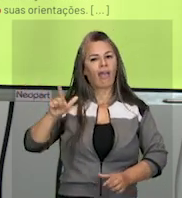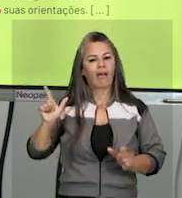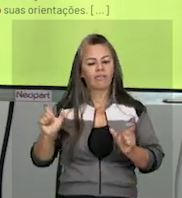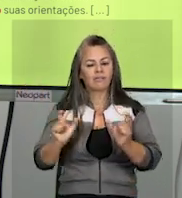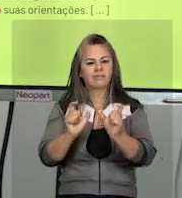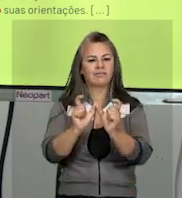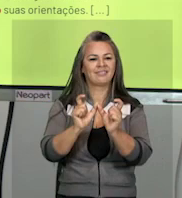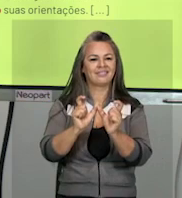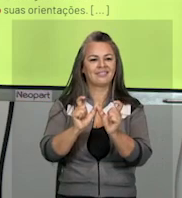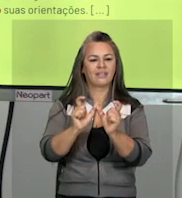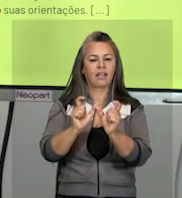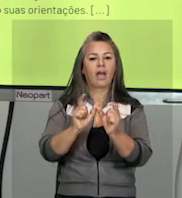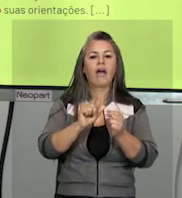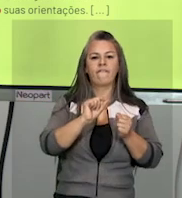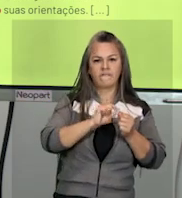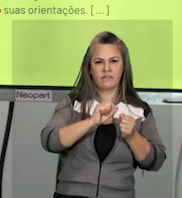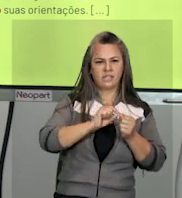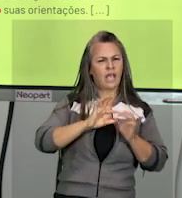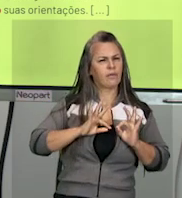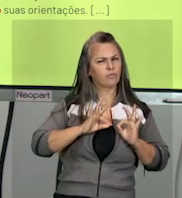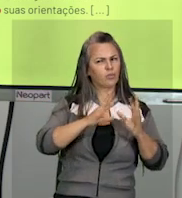Olha que bacana. Fizemos tudo.